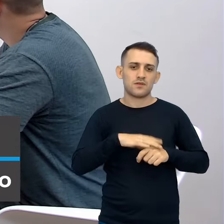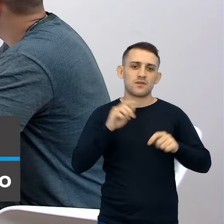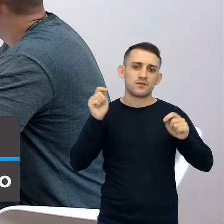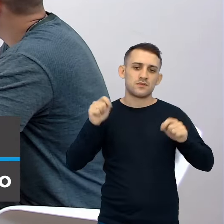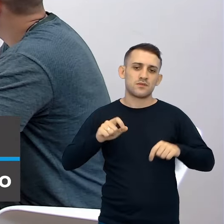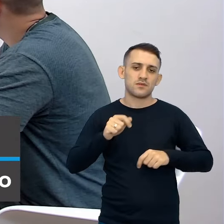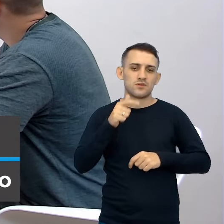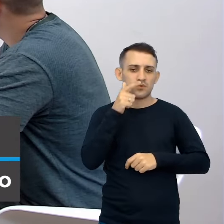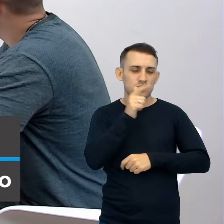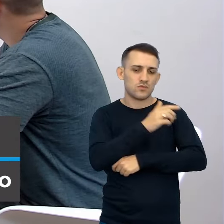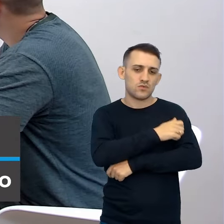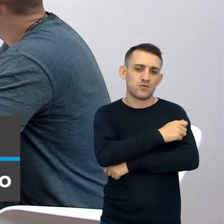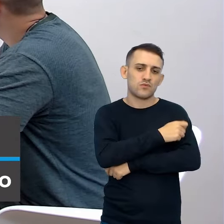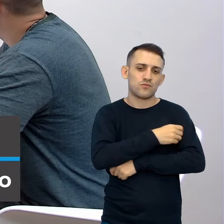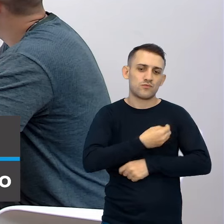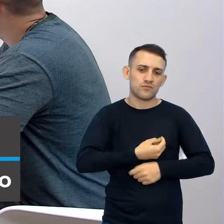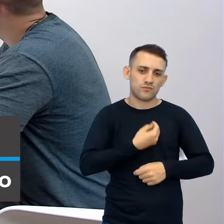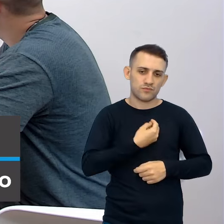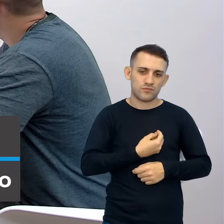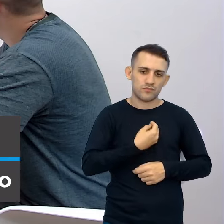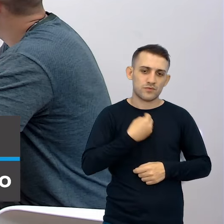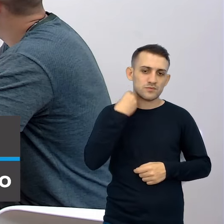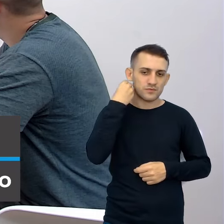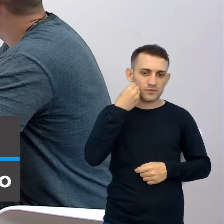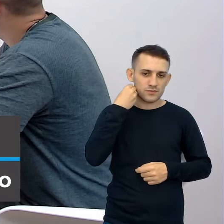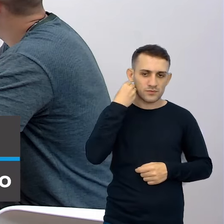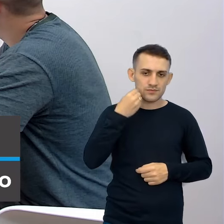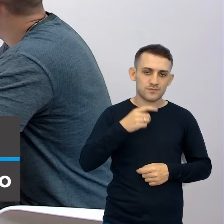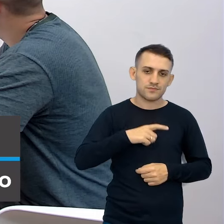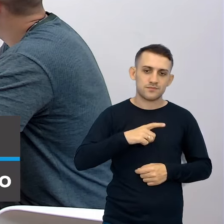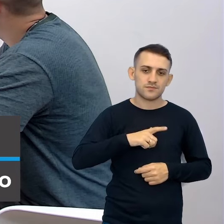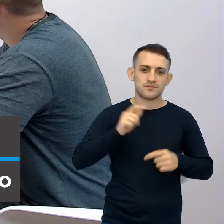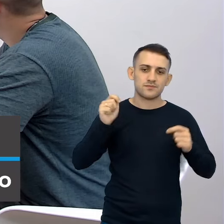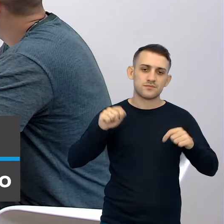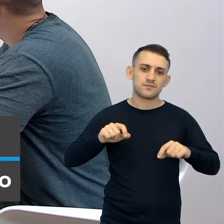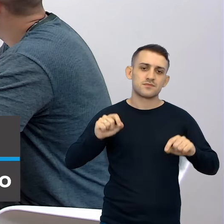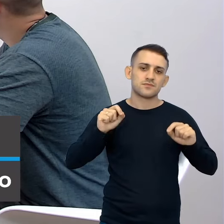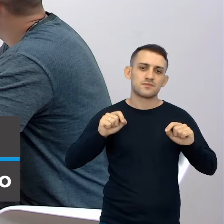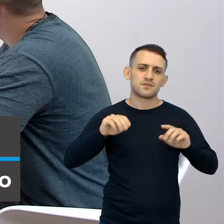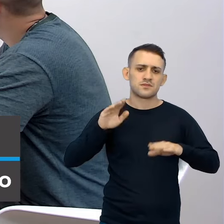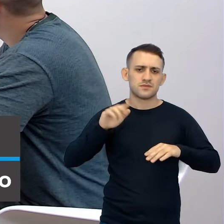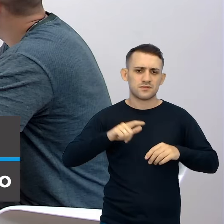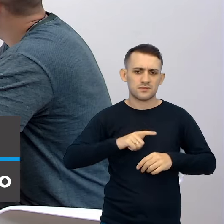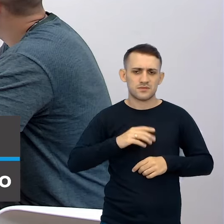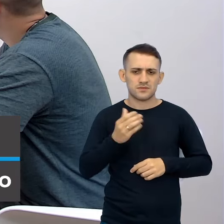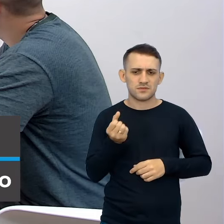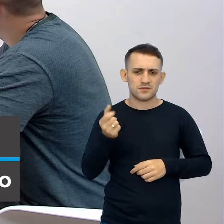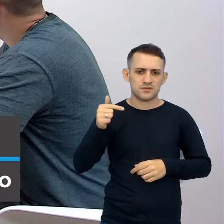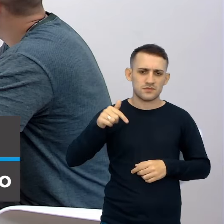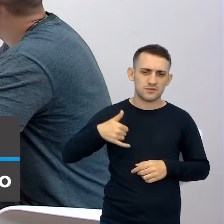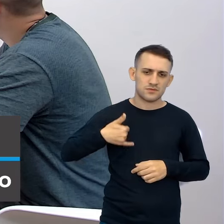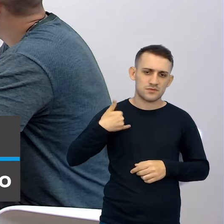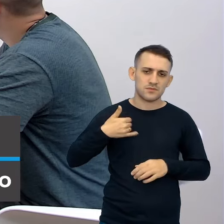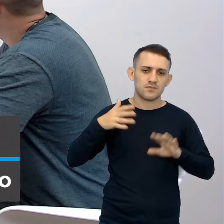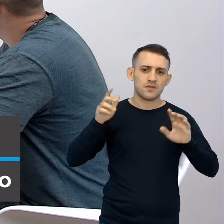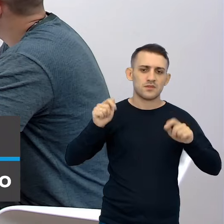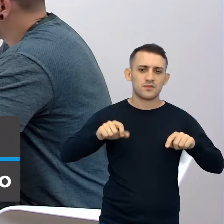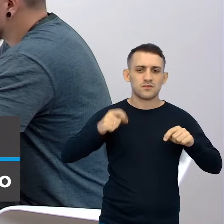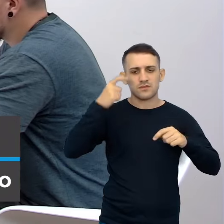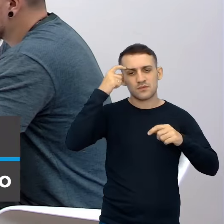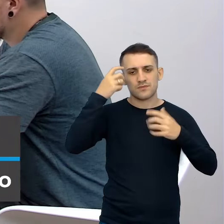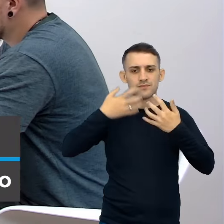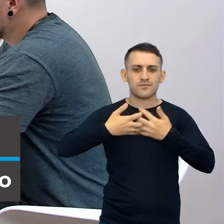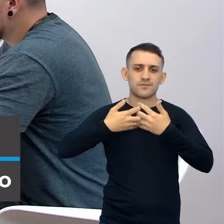aluno viva essa experiência, ele tenha essa experiência de... Apesar dele ter 6, 7 aninhos, mas ele consegue